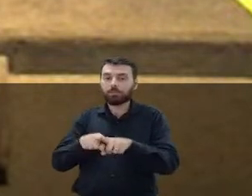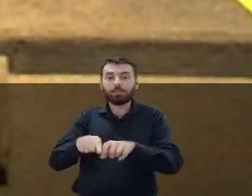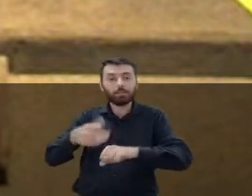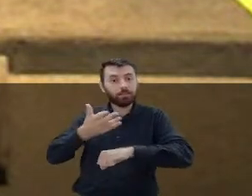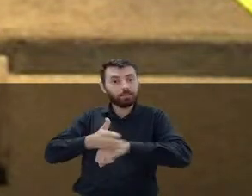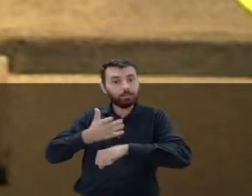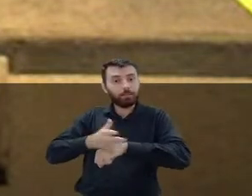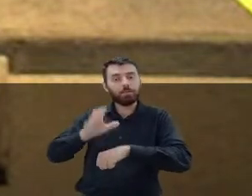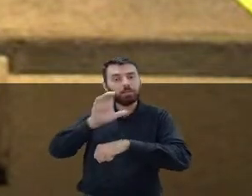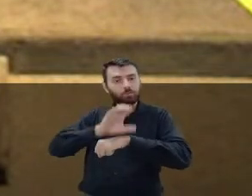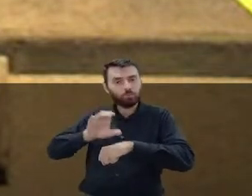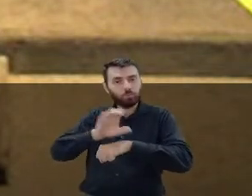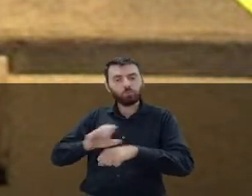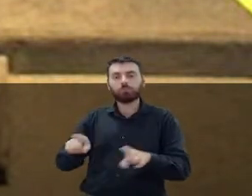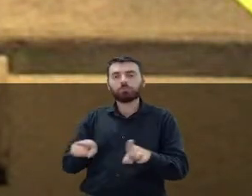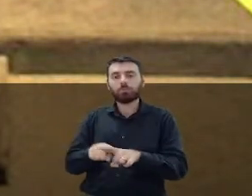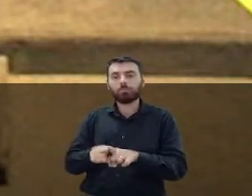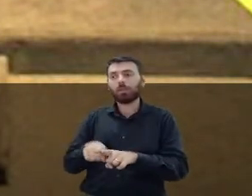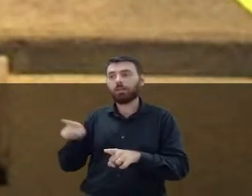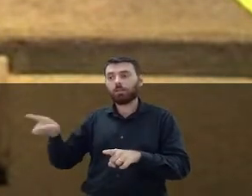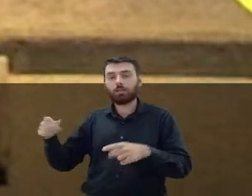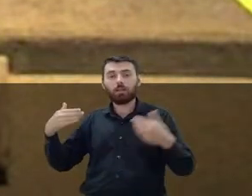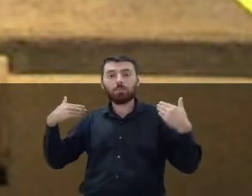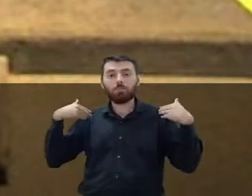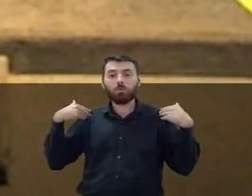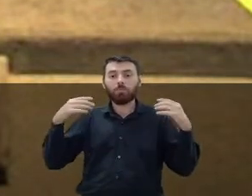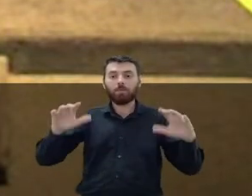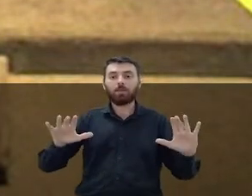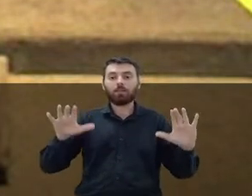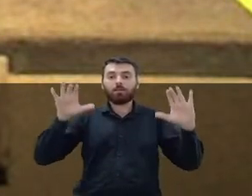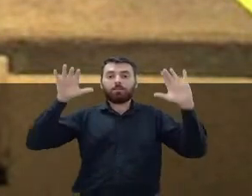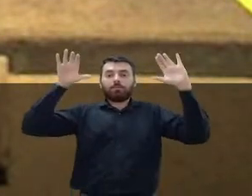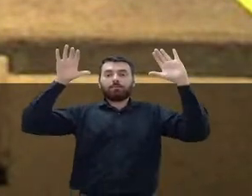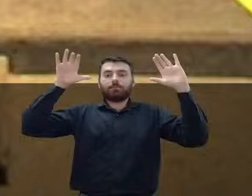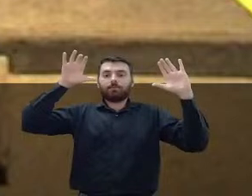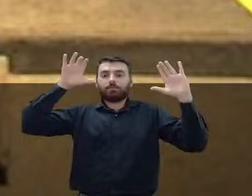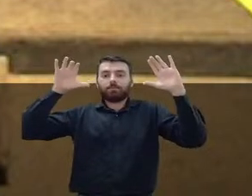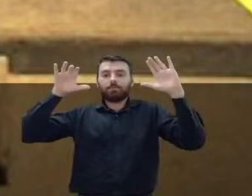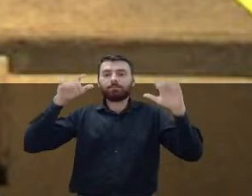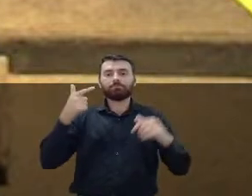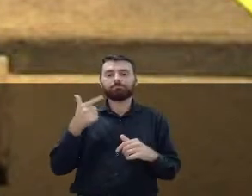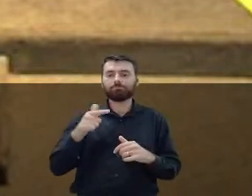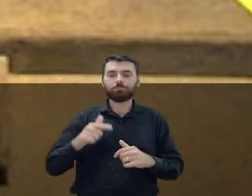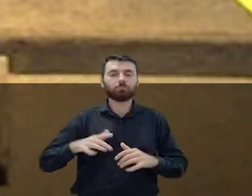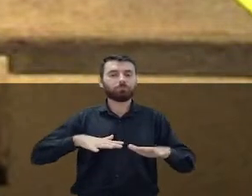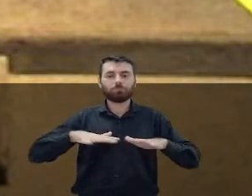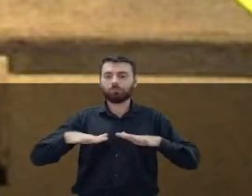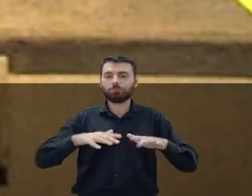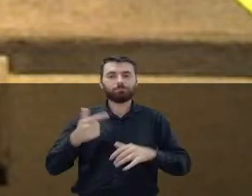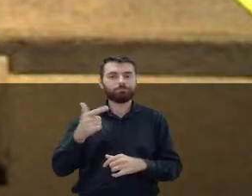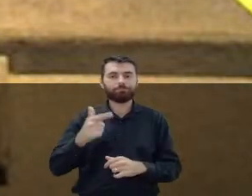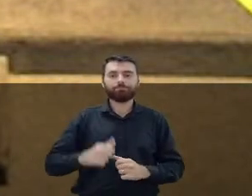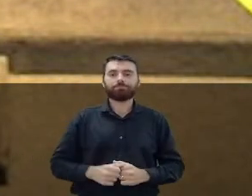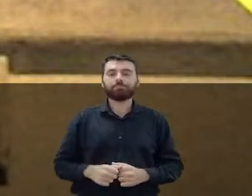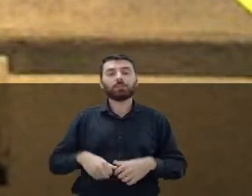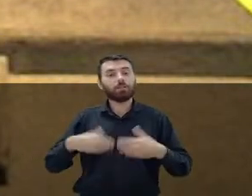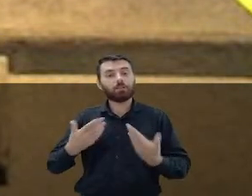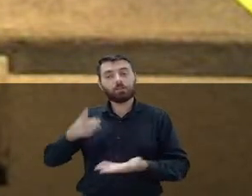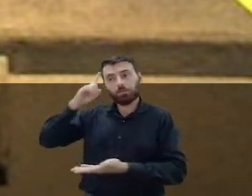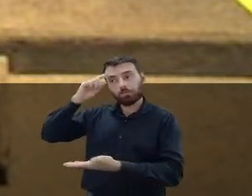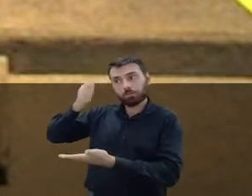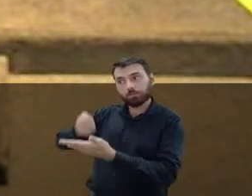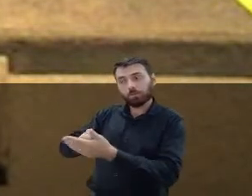movimentos acima da linha dos ombros na referida função. Portanto, Excelências, eu peço que seja mantida a decisão de primeiro